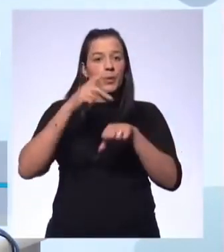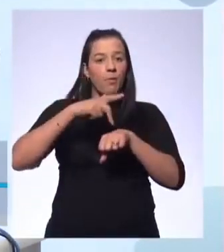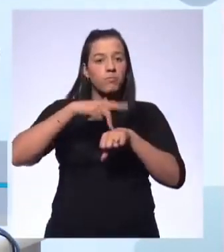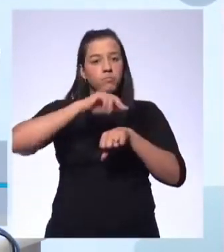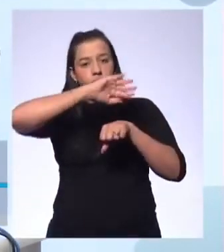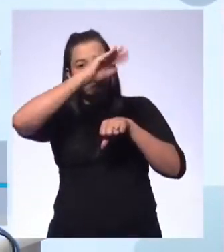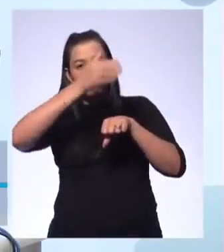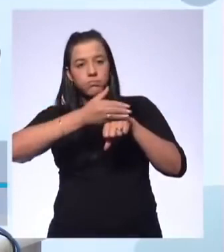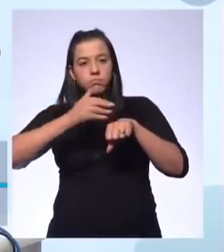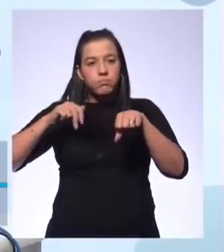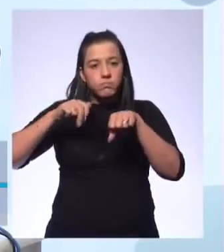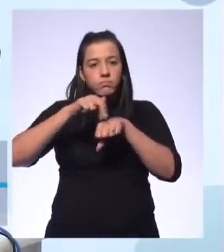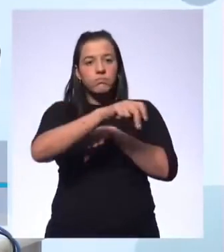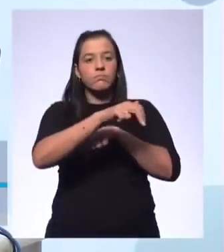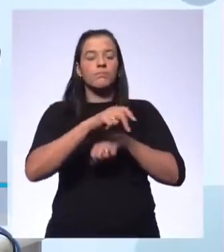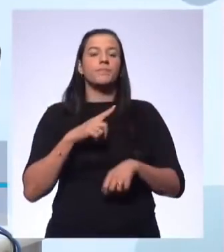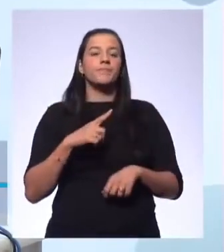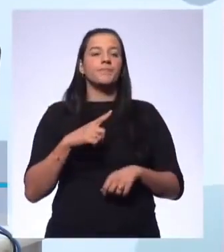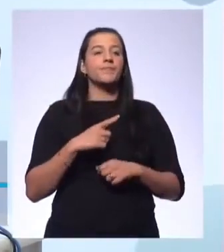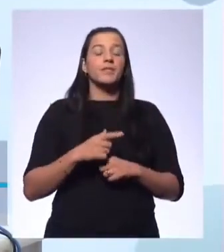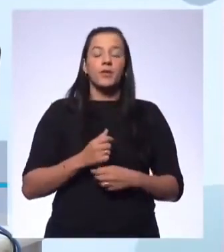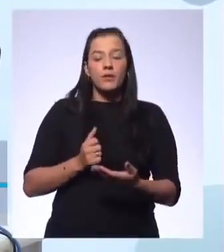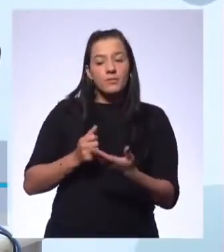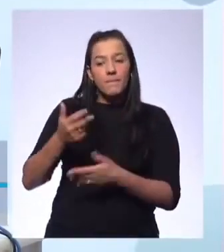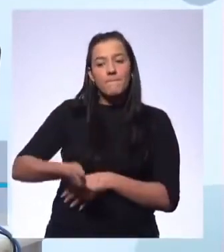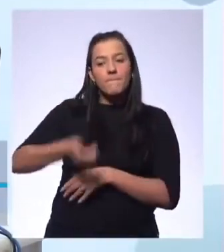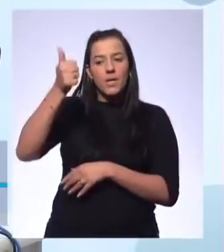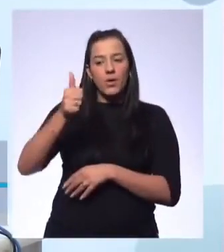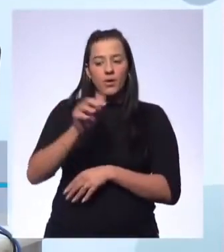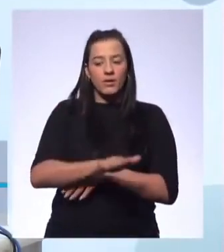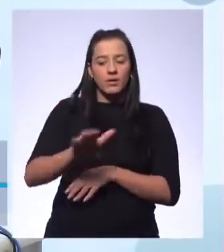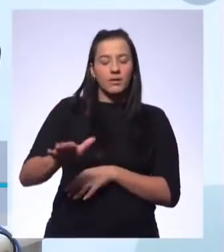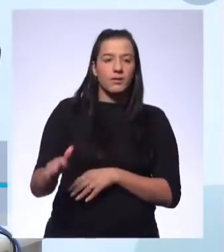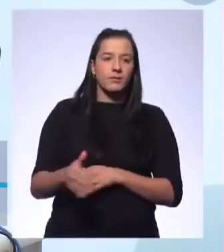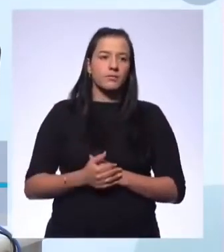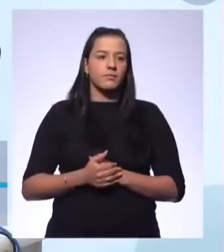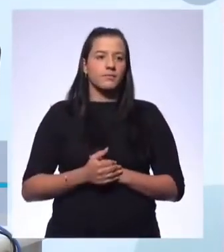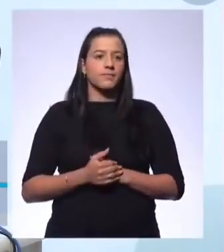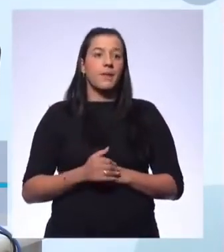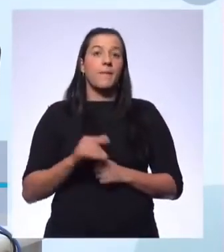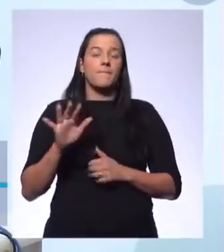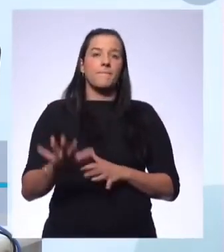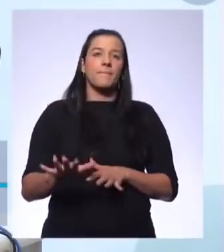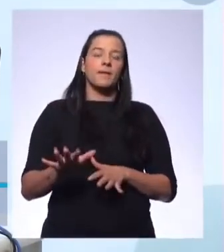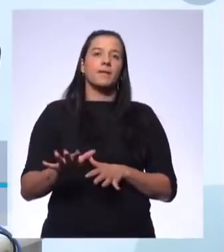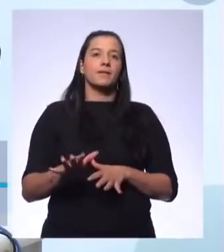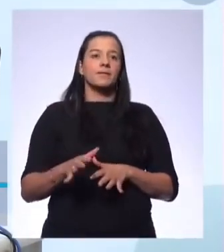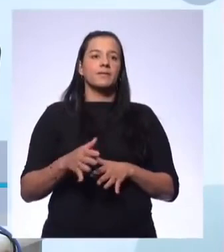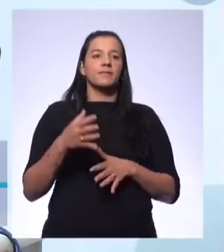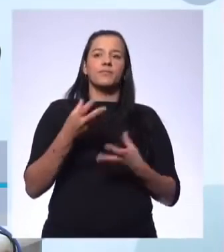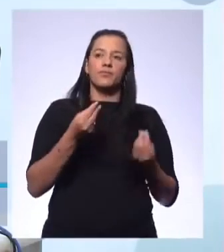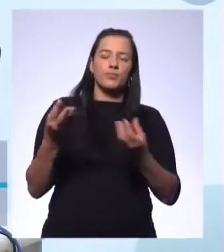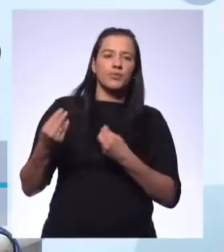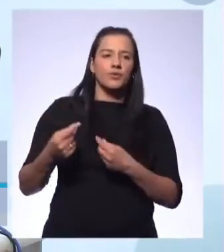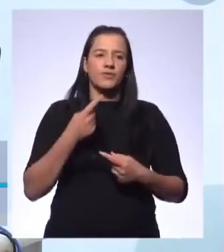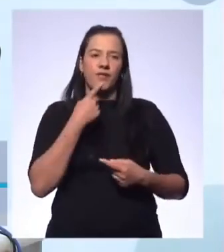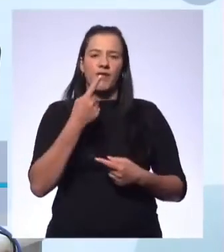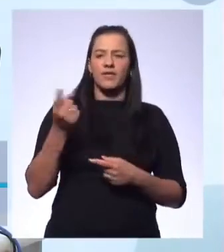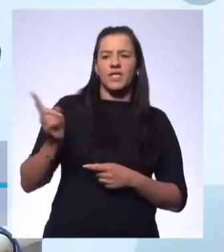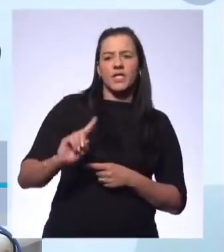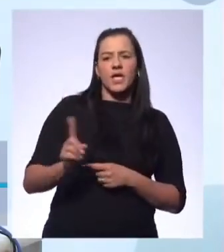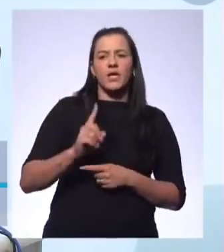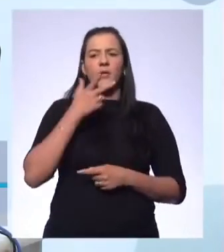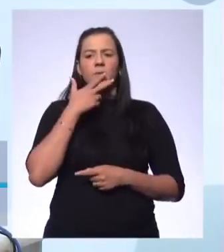mineradores, muitas vezes, optavam por contratar crianças. Claro que isso não era colocado ali, muitos até diziam que não, porque os